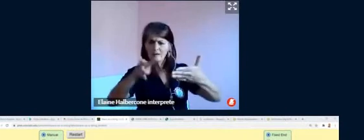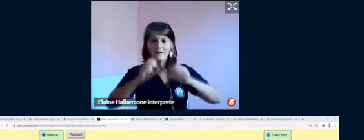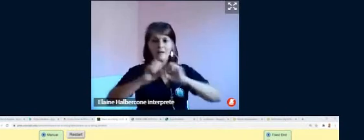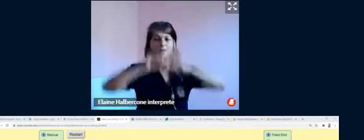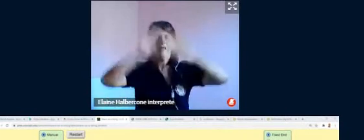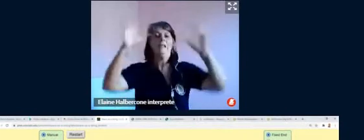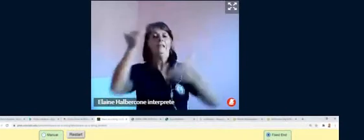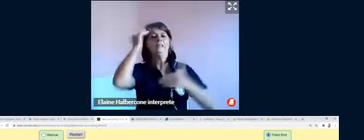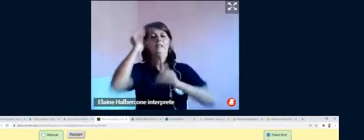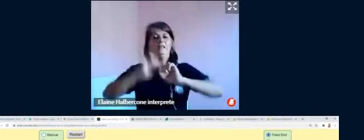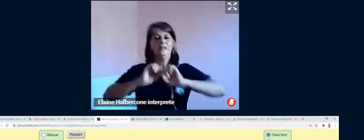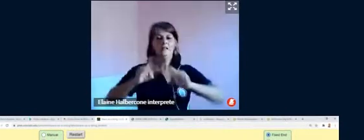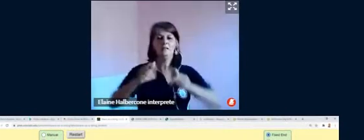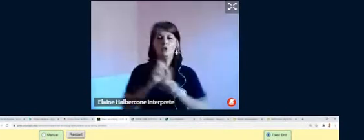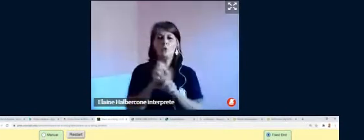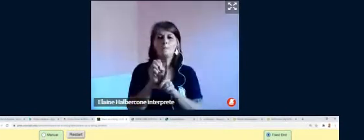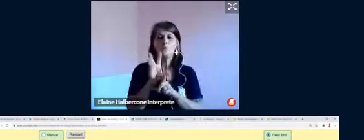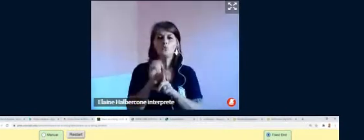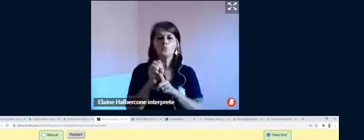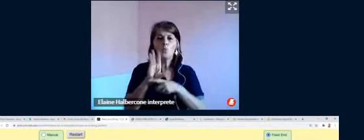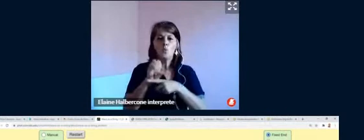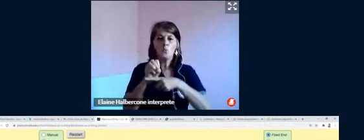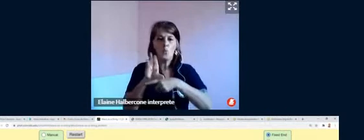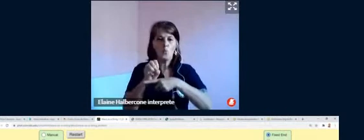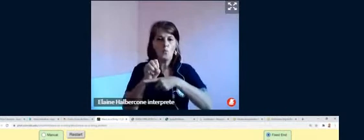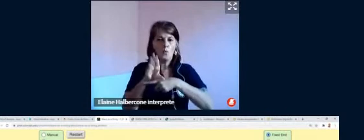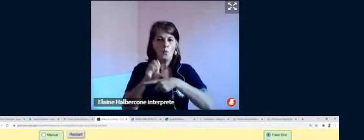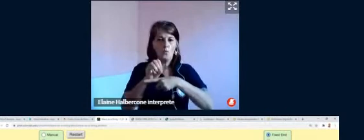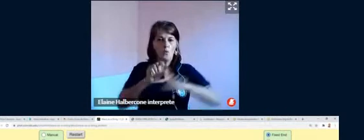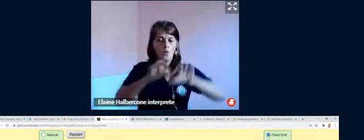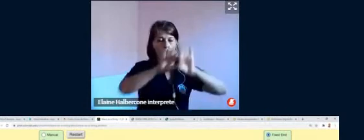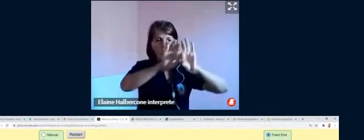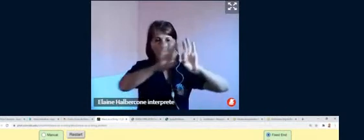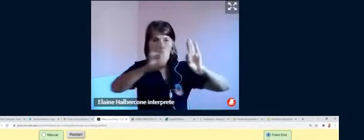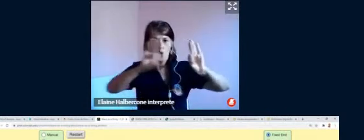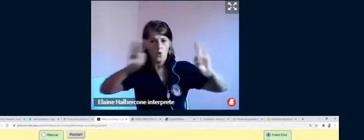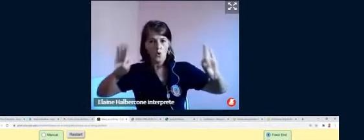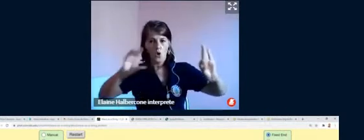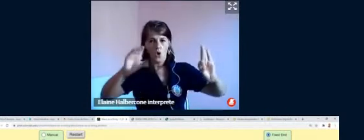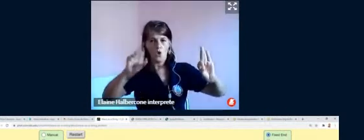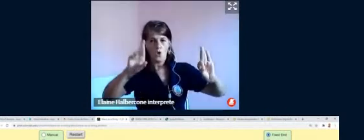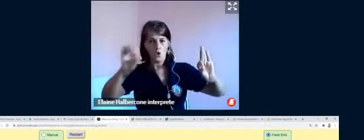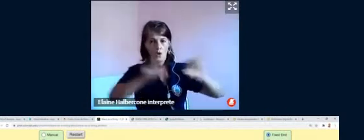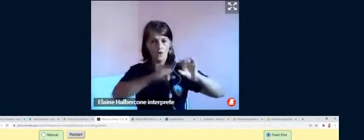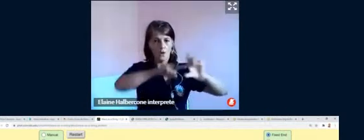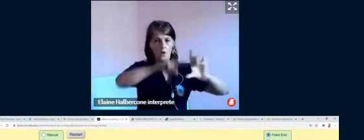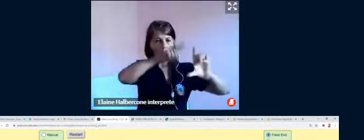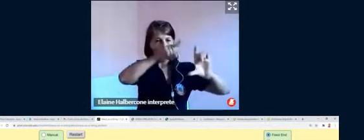Por exemplo, vou provocar um pulso aqui. Então, imagine que isso aqui é uma corda e eu vou provocar uma onda. O que é